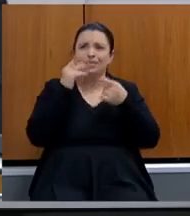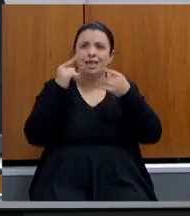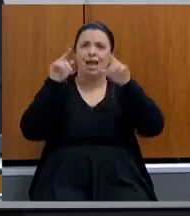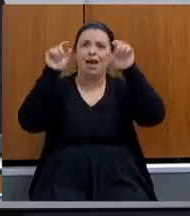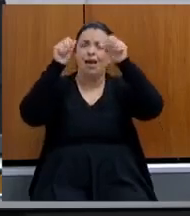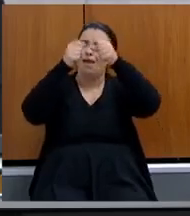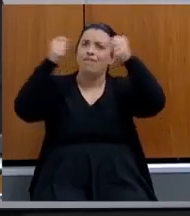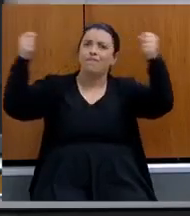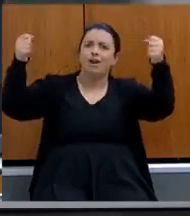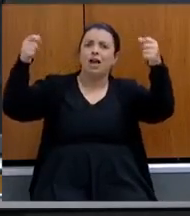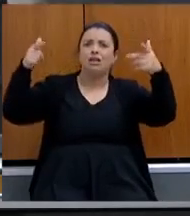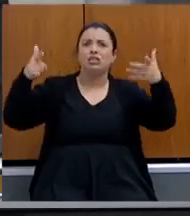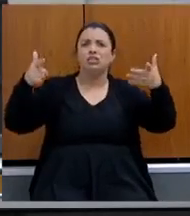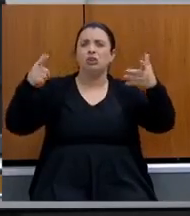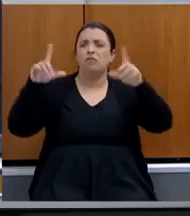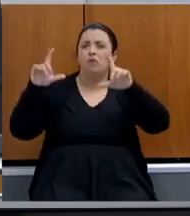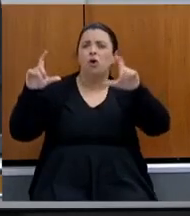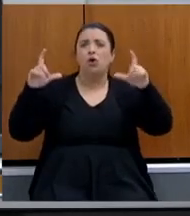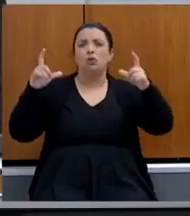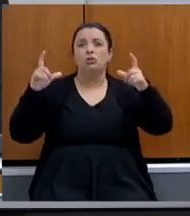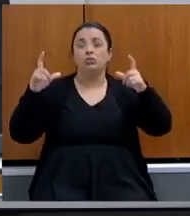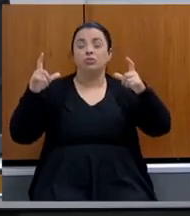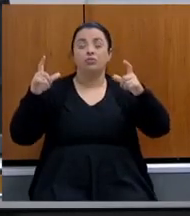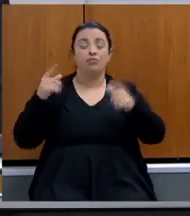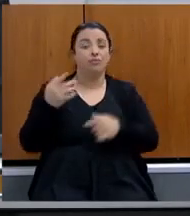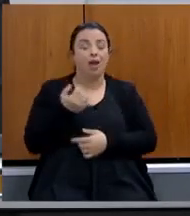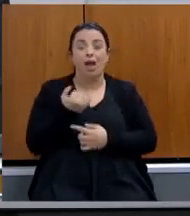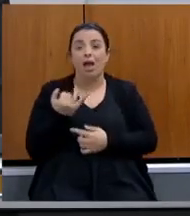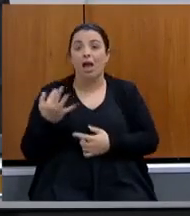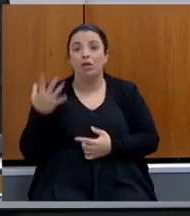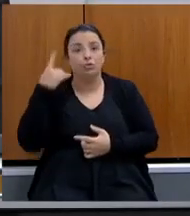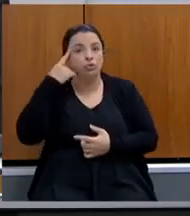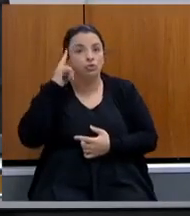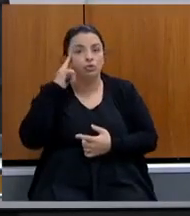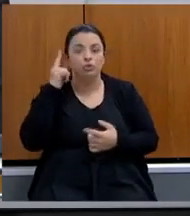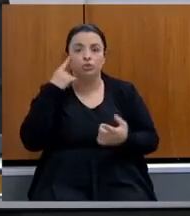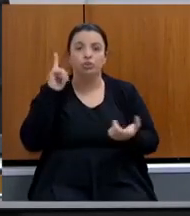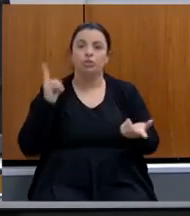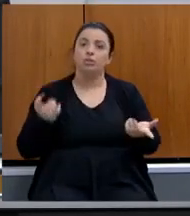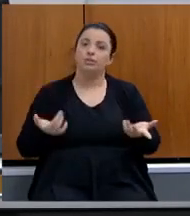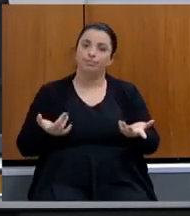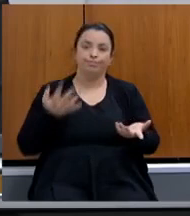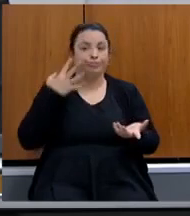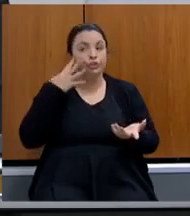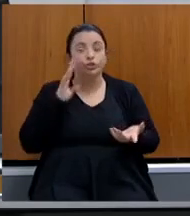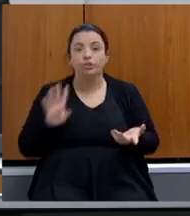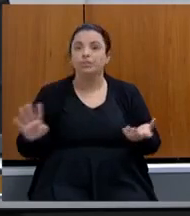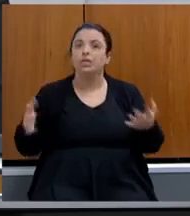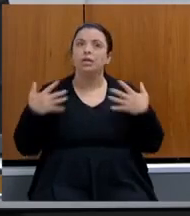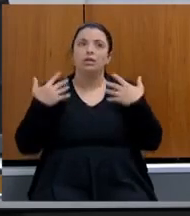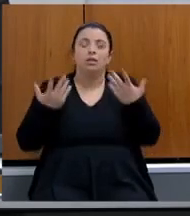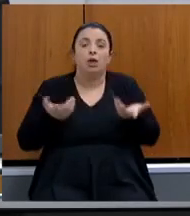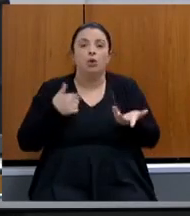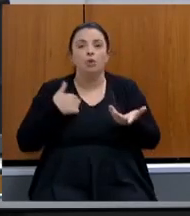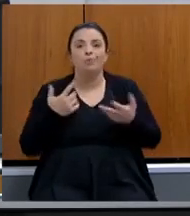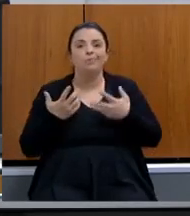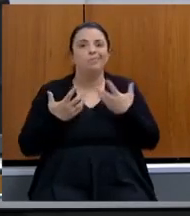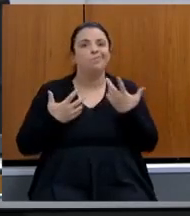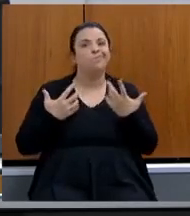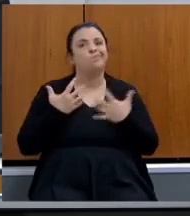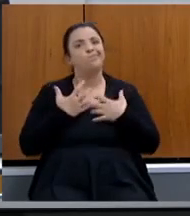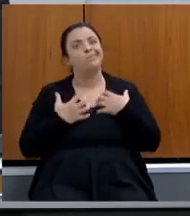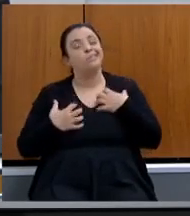foram fotos e fotos e eu pessoalmente vir também bom então isso me deixa um pouco